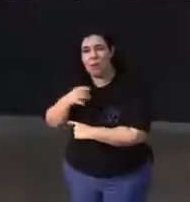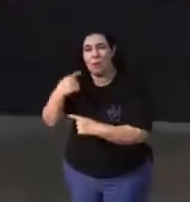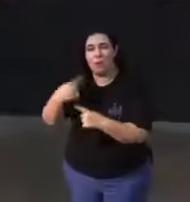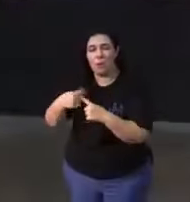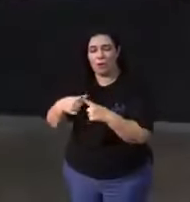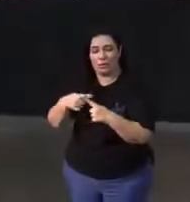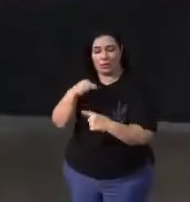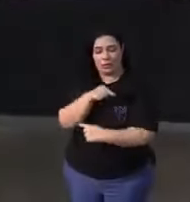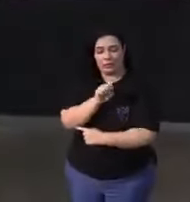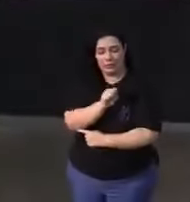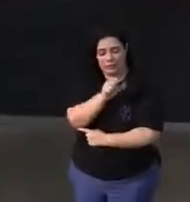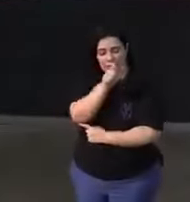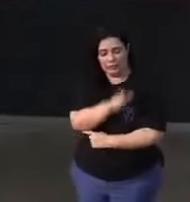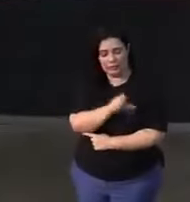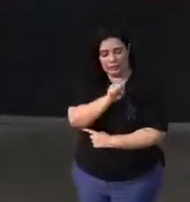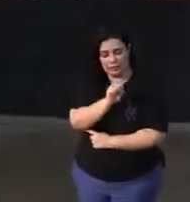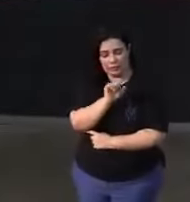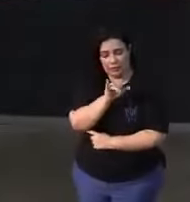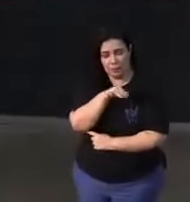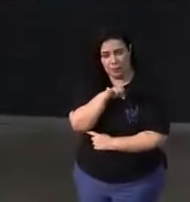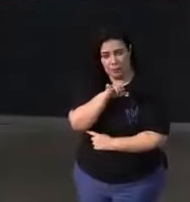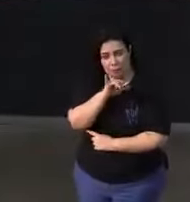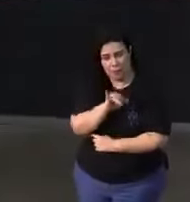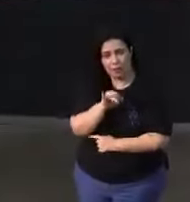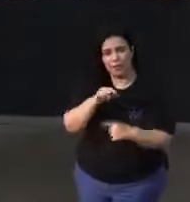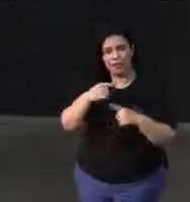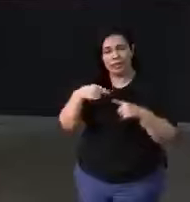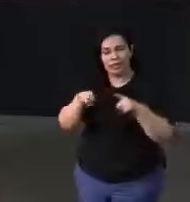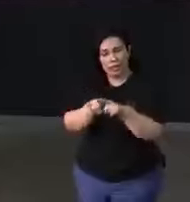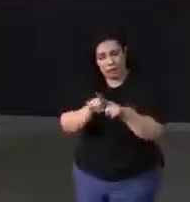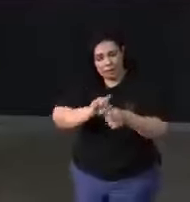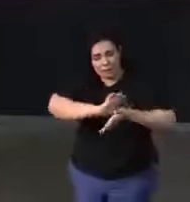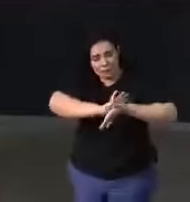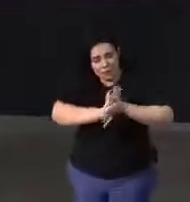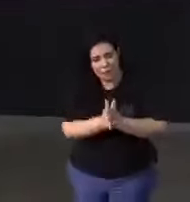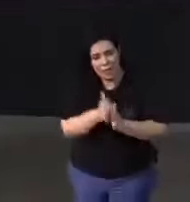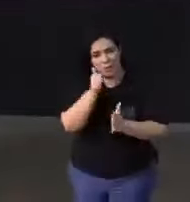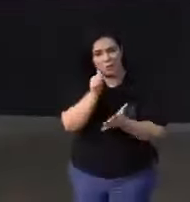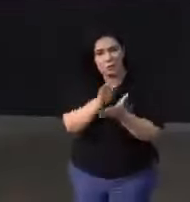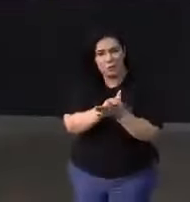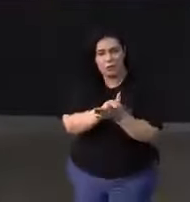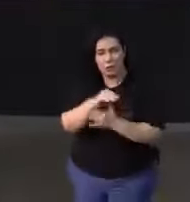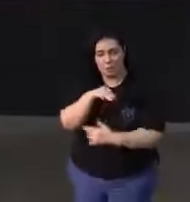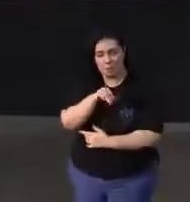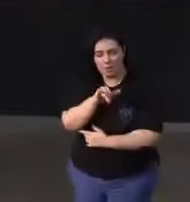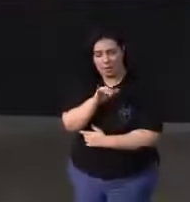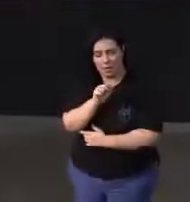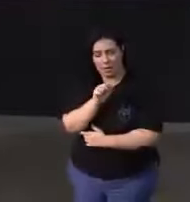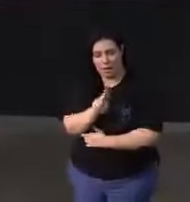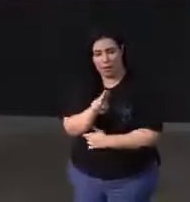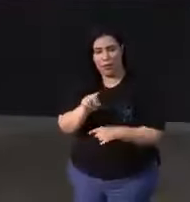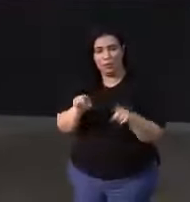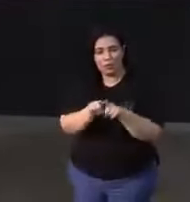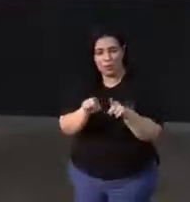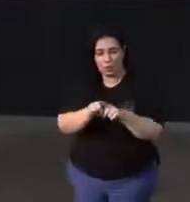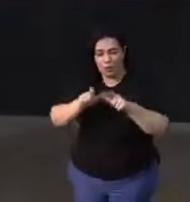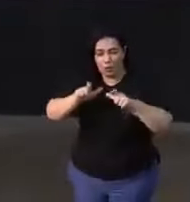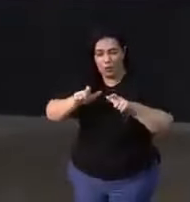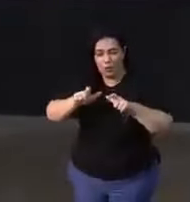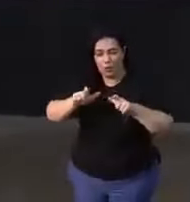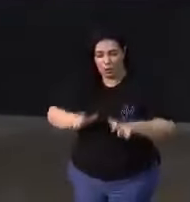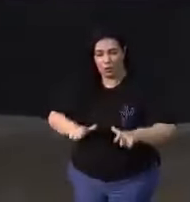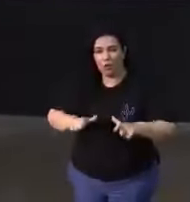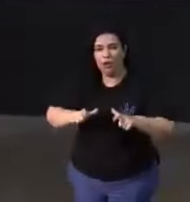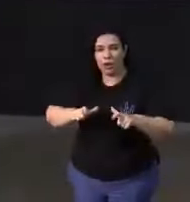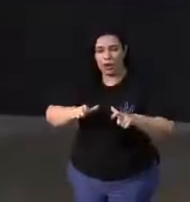Simei, e também desprezado pela sua esposa Mical, no pátio do palácio, quando ele